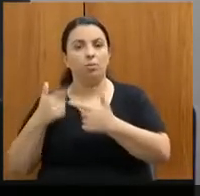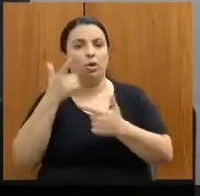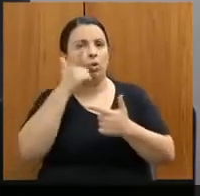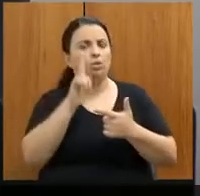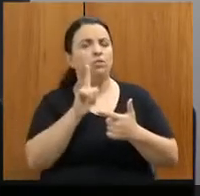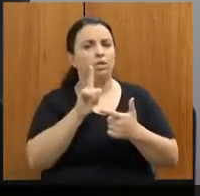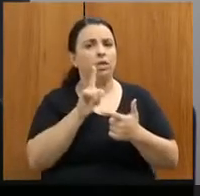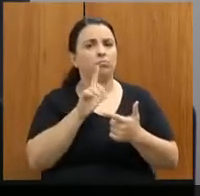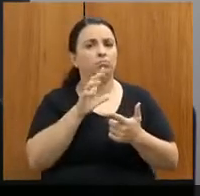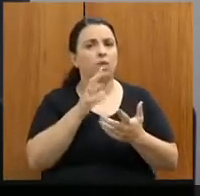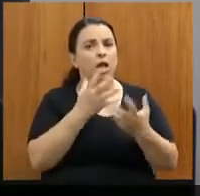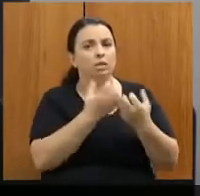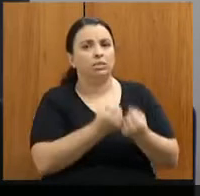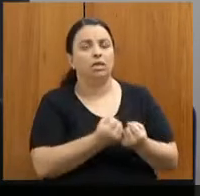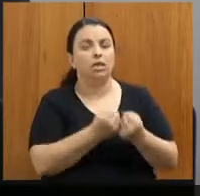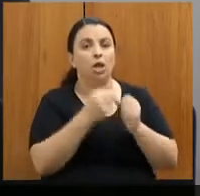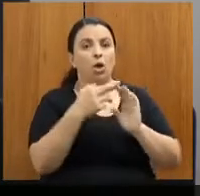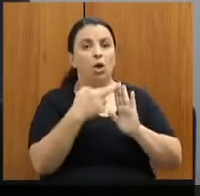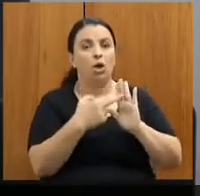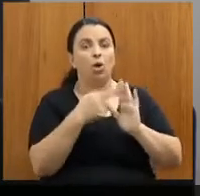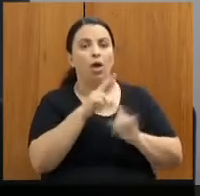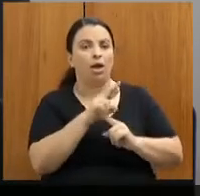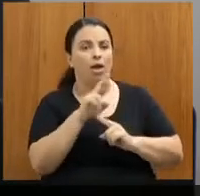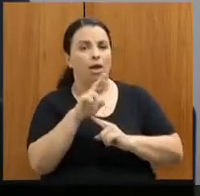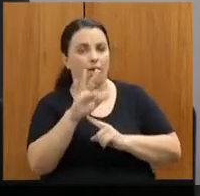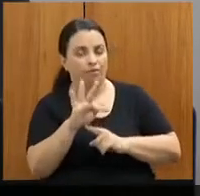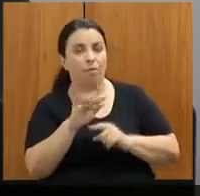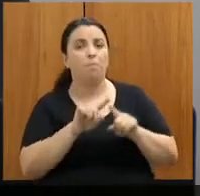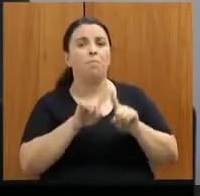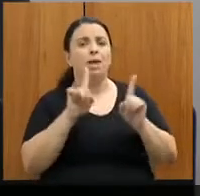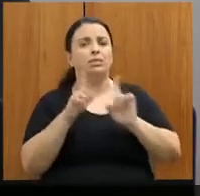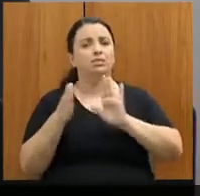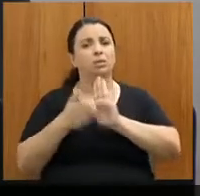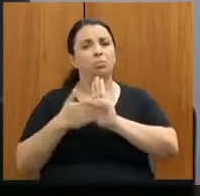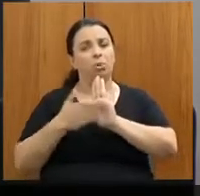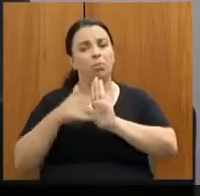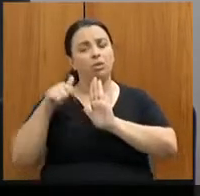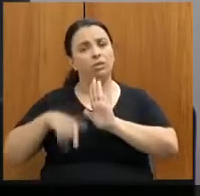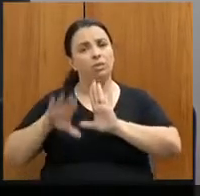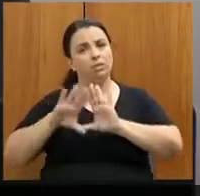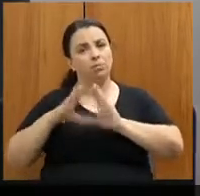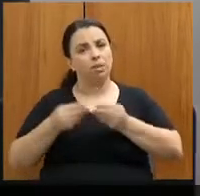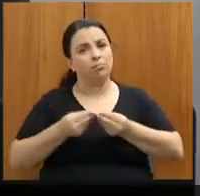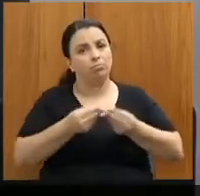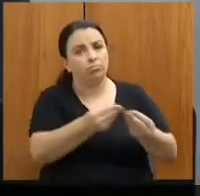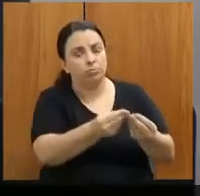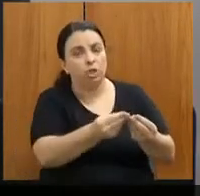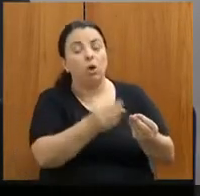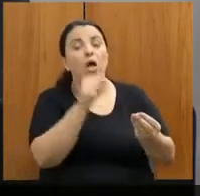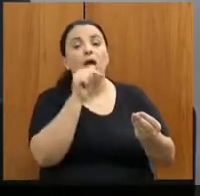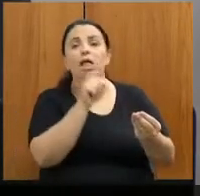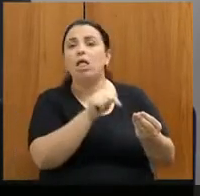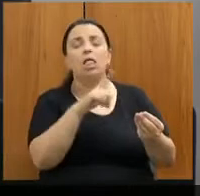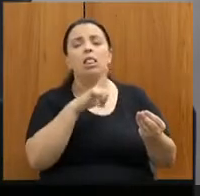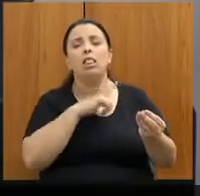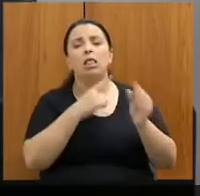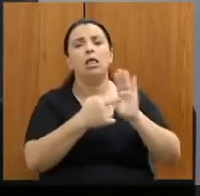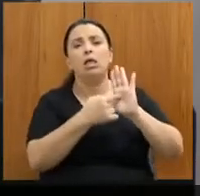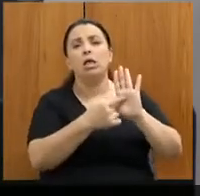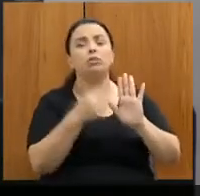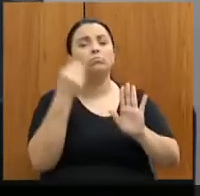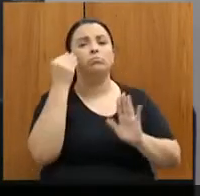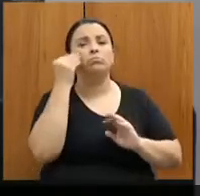mas na proposta da reforma administrativa enviado essa casa consta a tentativa de